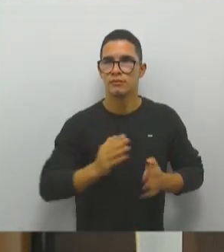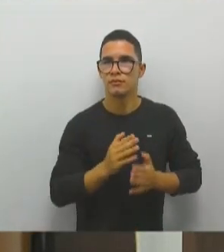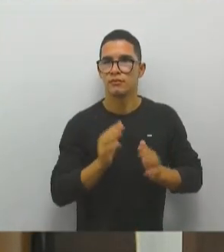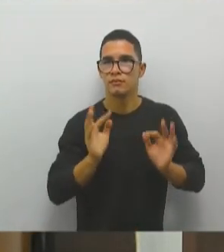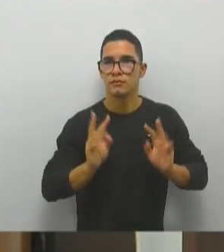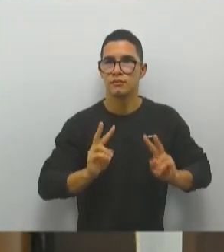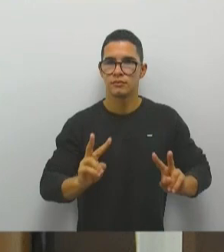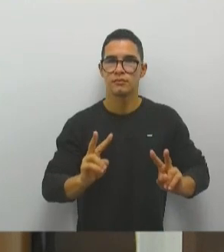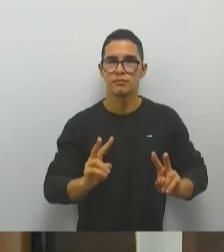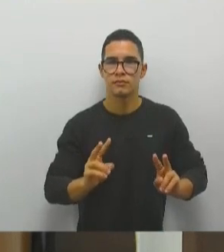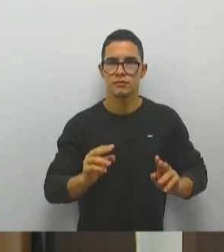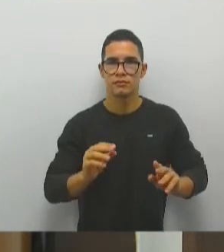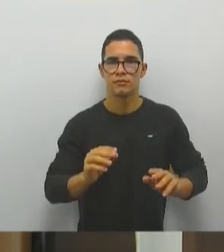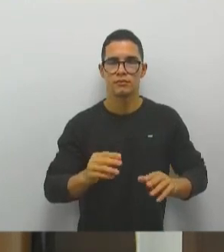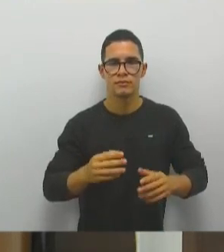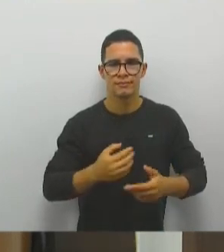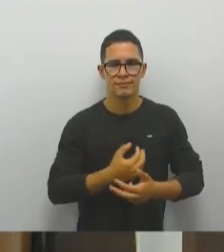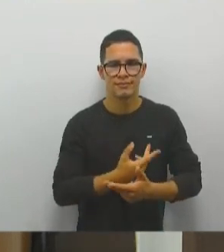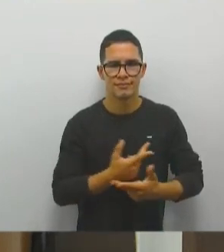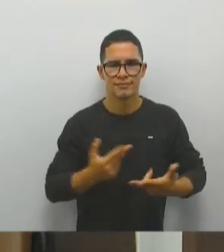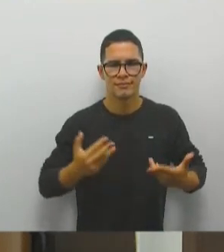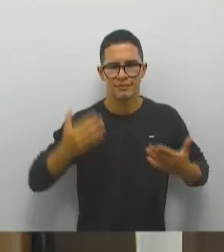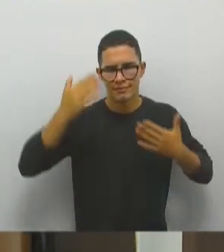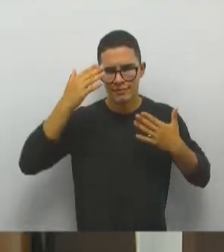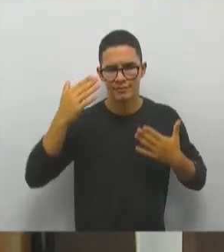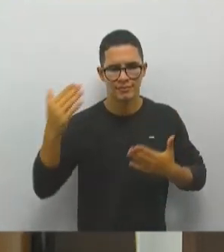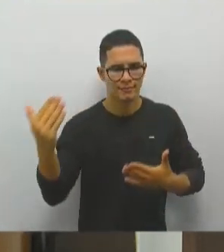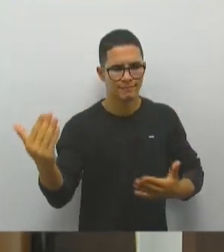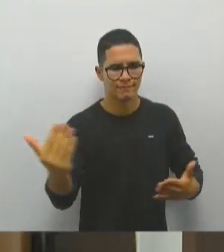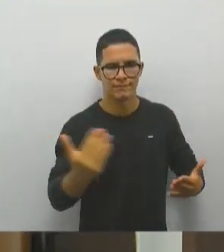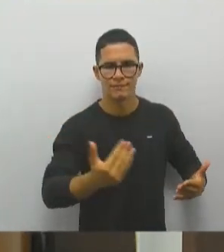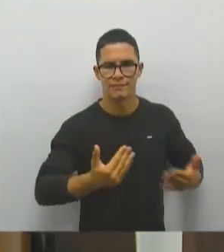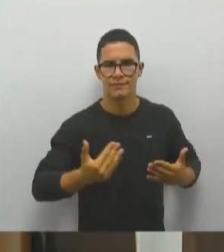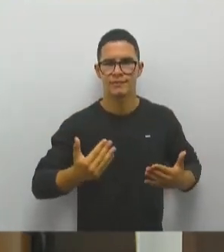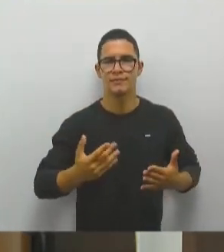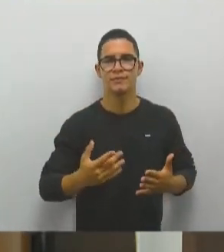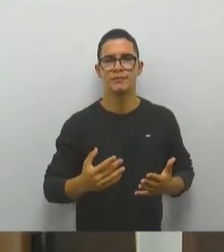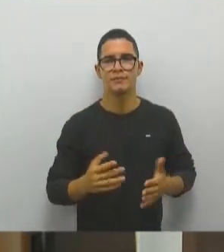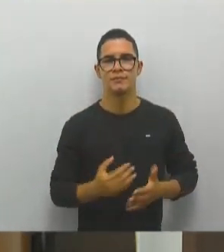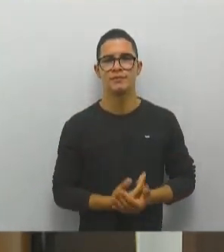vocês o meu muito muito muito obrigado isso aqui é para